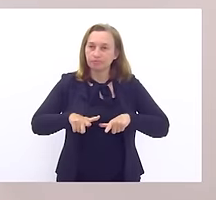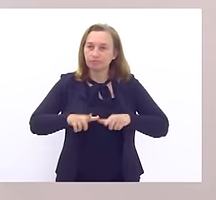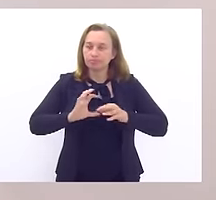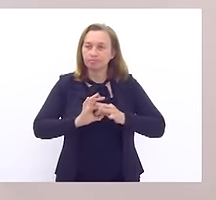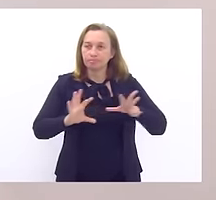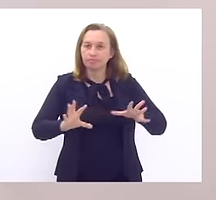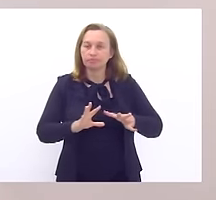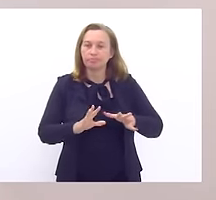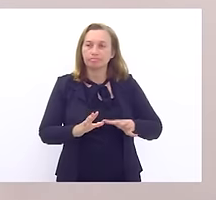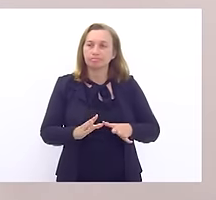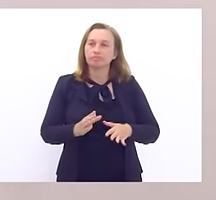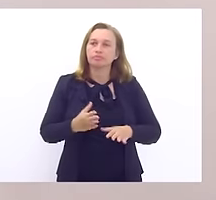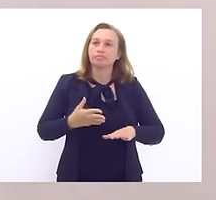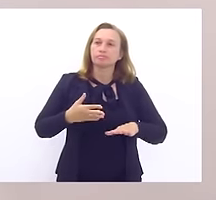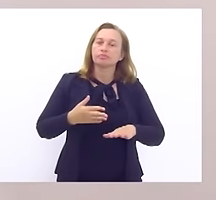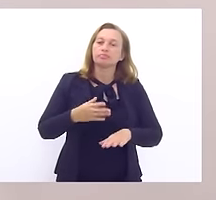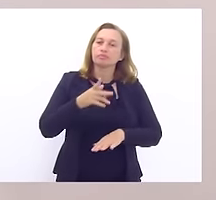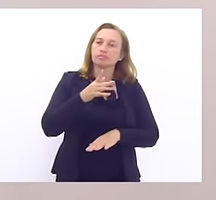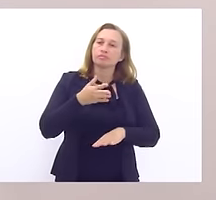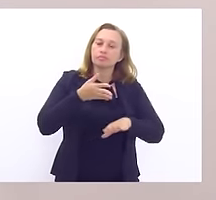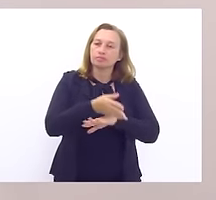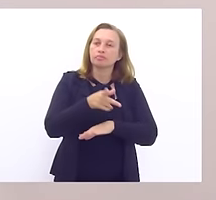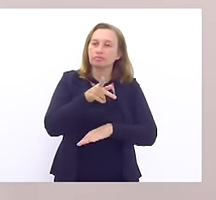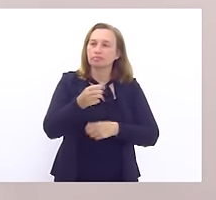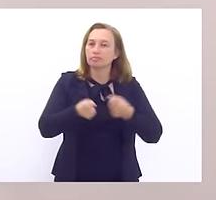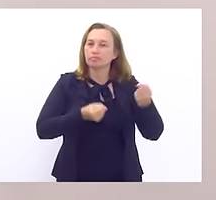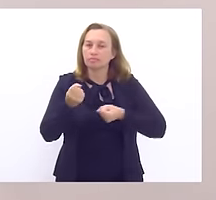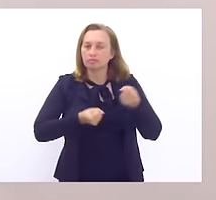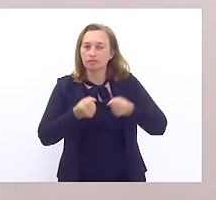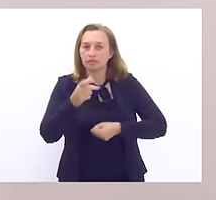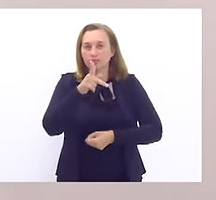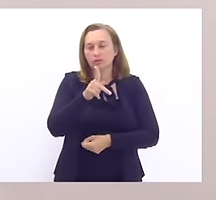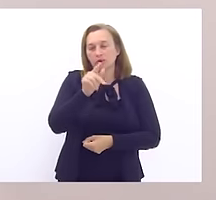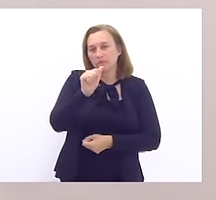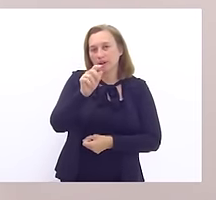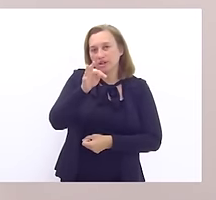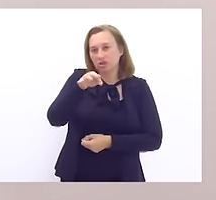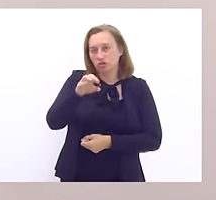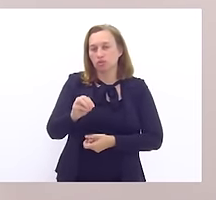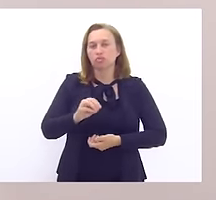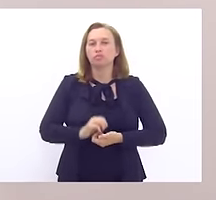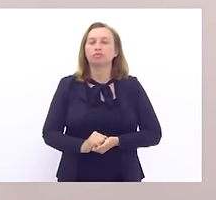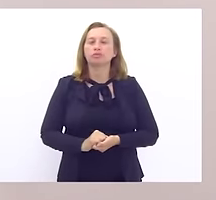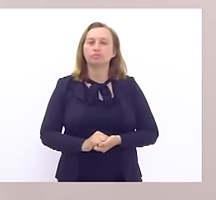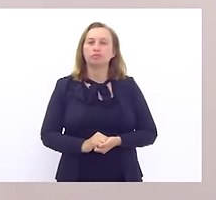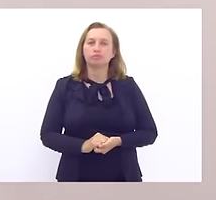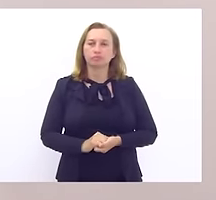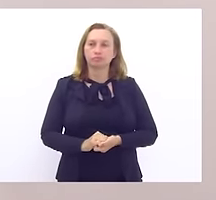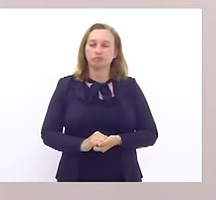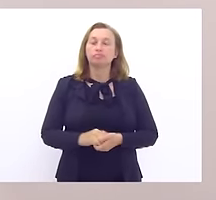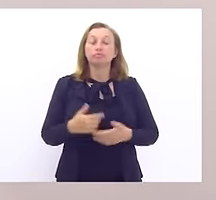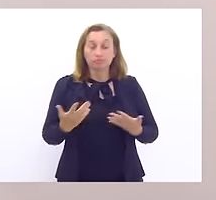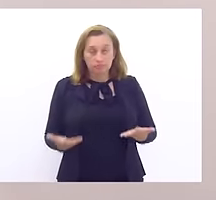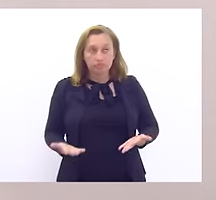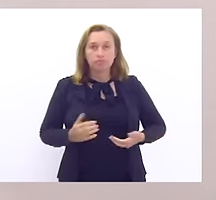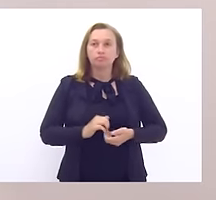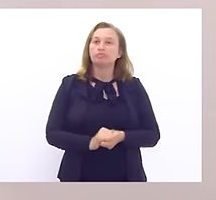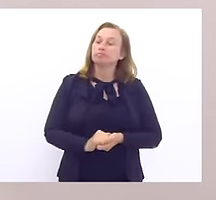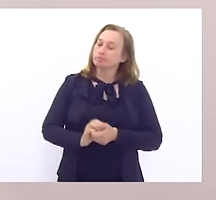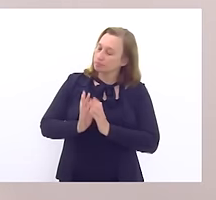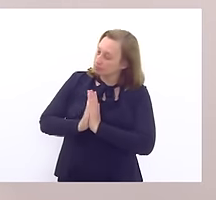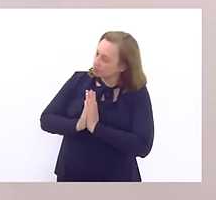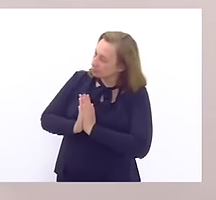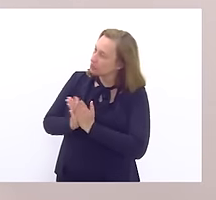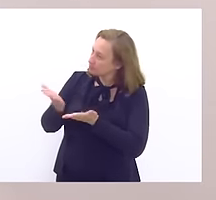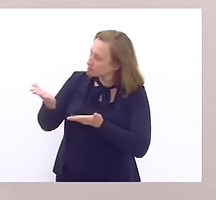certificado de autorização de que é documento indispensável para para funcionamento daquele estabelecimento Então faça o apelo